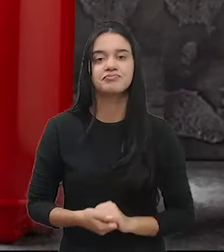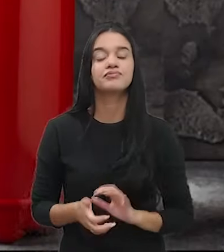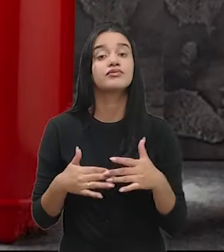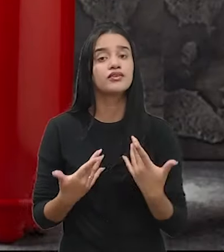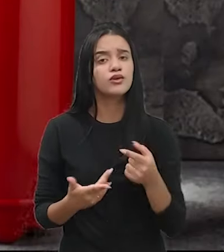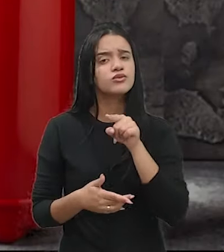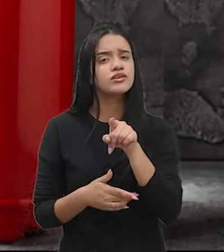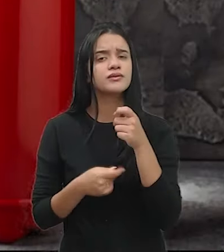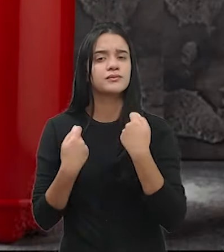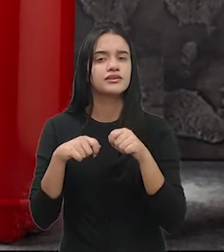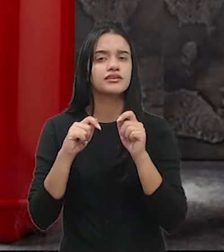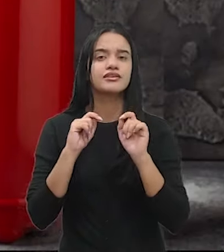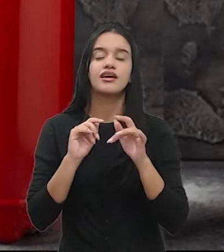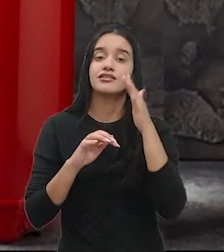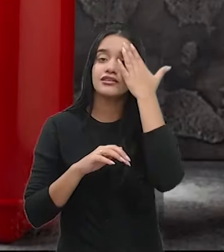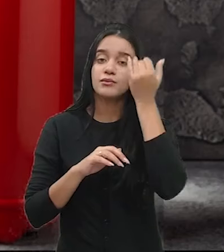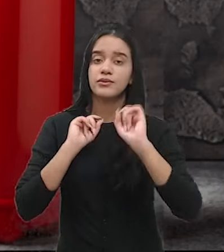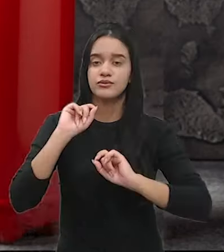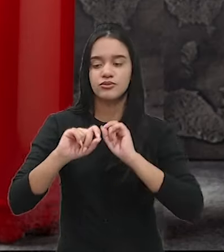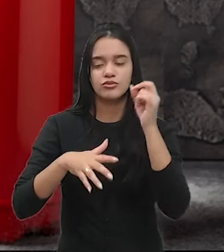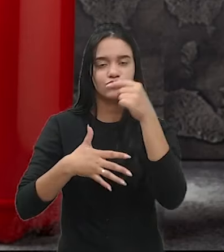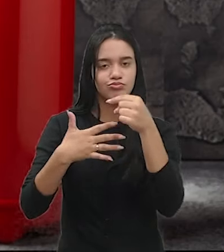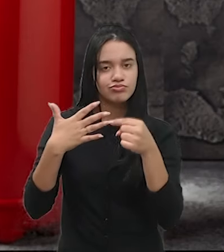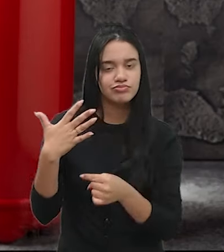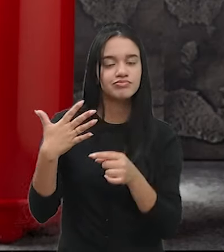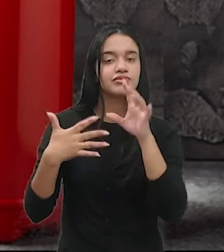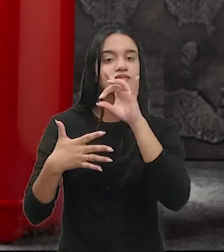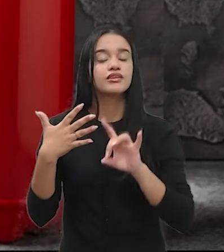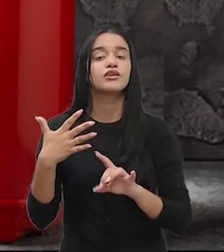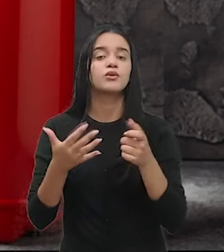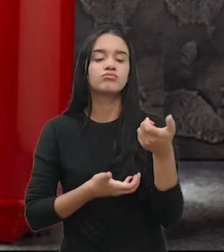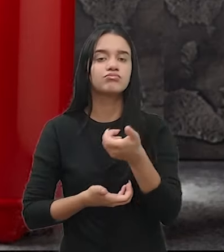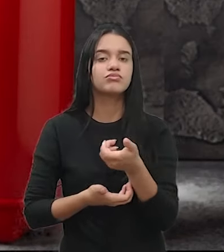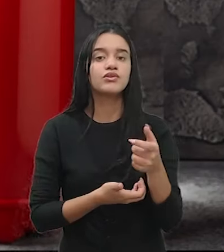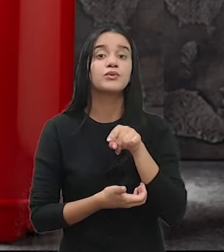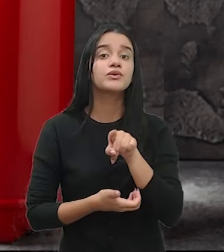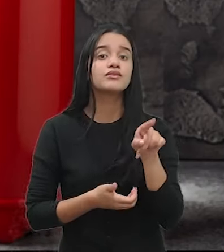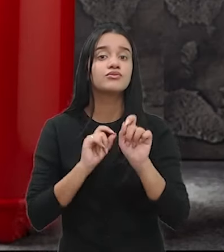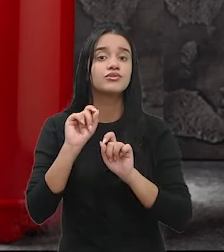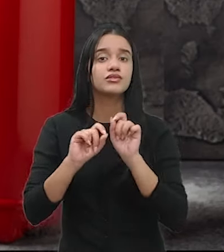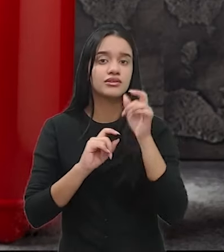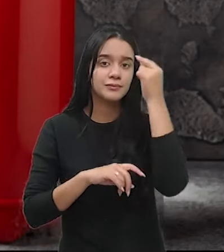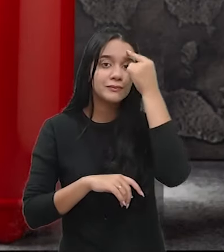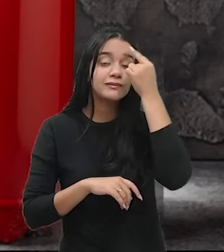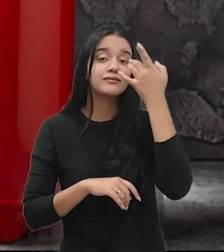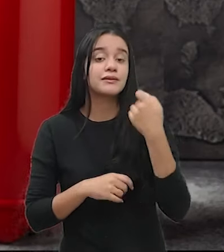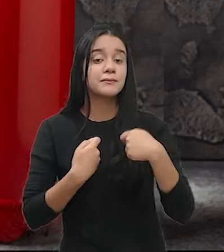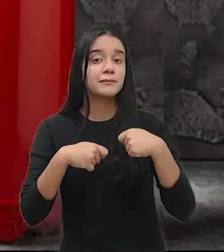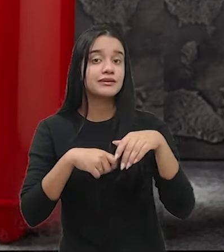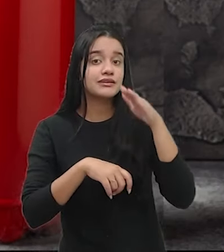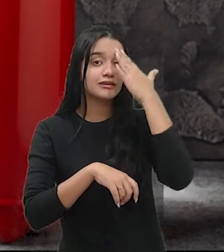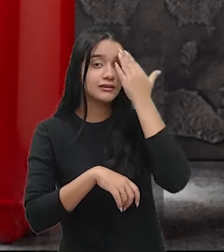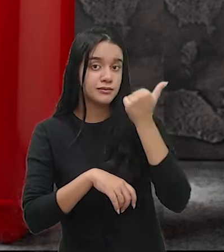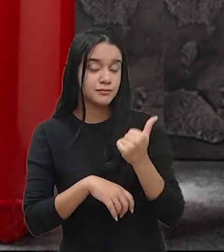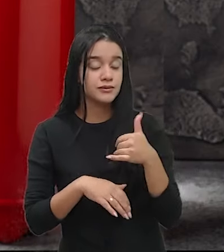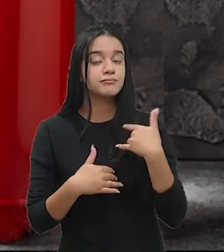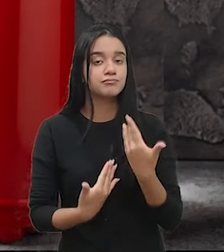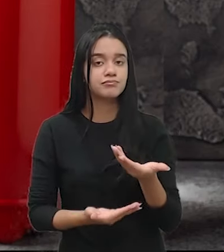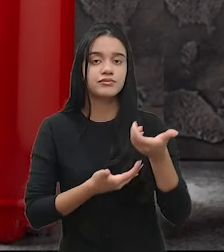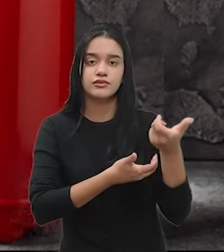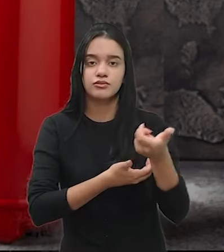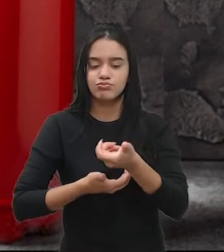precisa saber alguns detalhes sobre os extintores de incêndio o que é que você precisa saber tá o institor de incêndio ele é